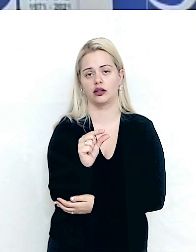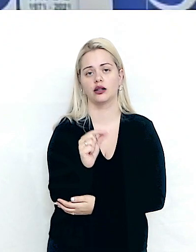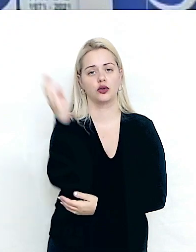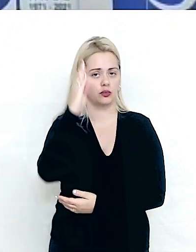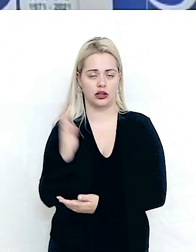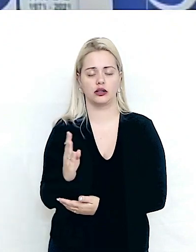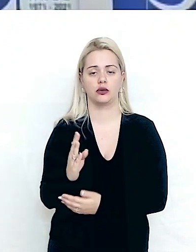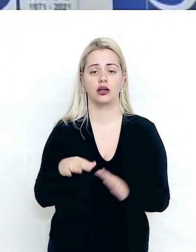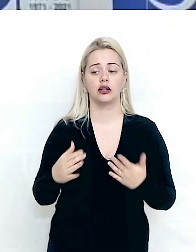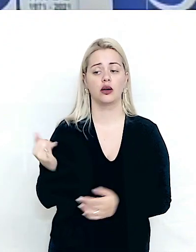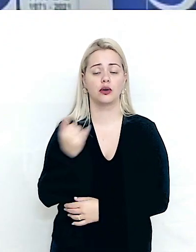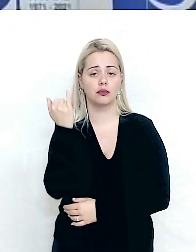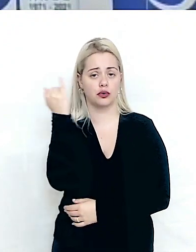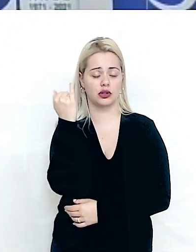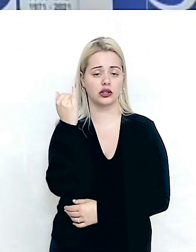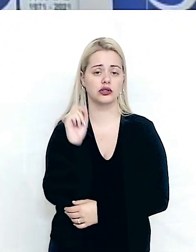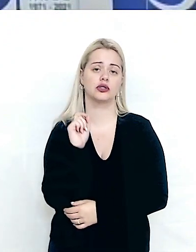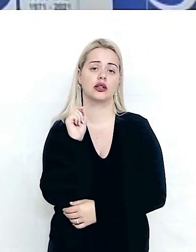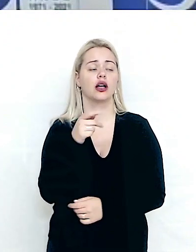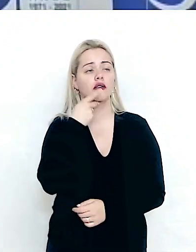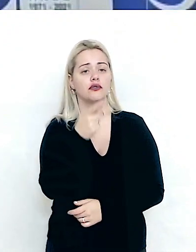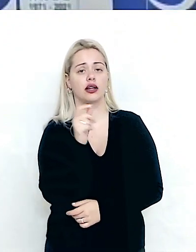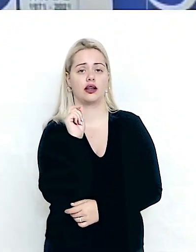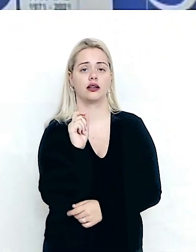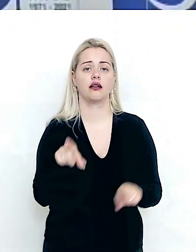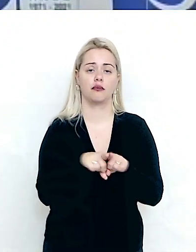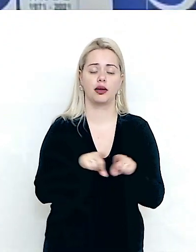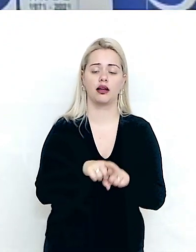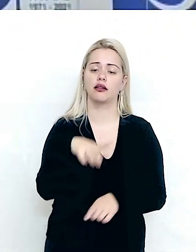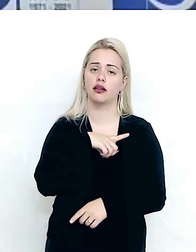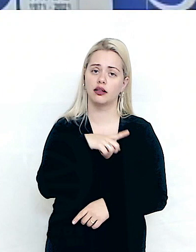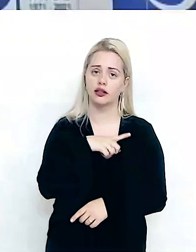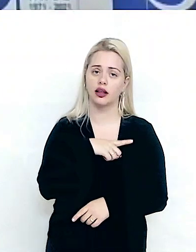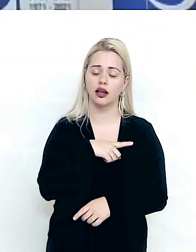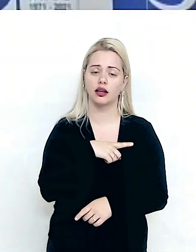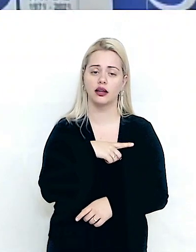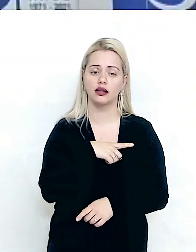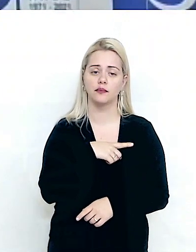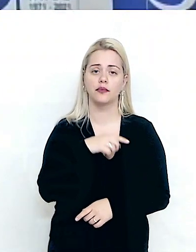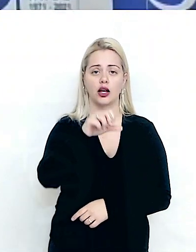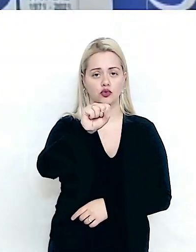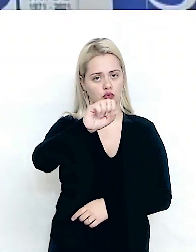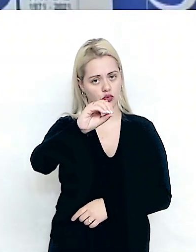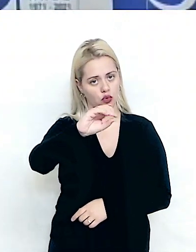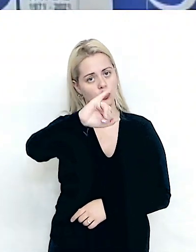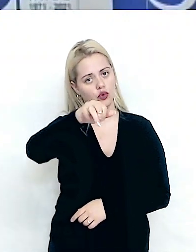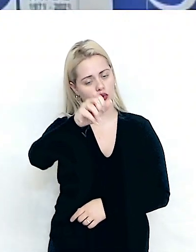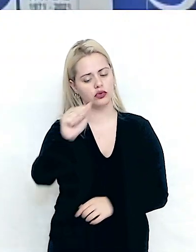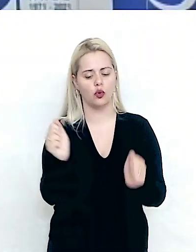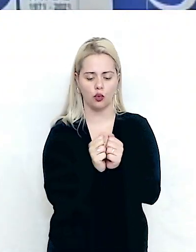E até mais importante do que isso, acho que é importante mencionar que existe a moratória da soja. É um acerto entre